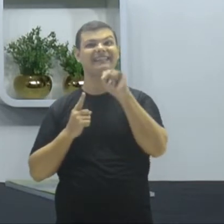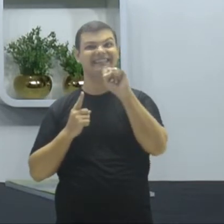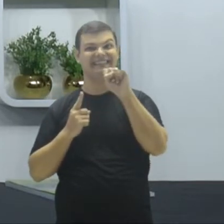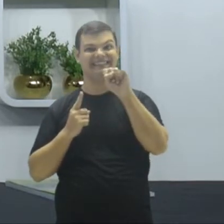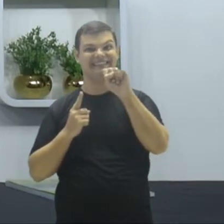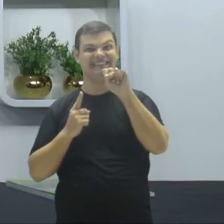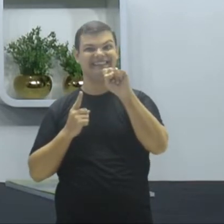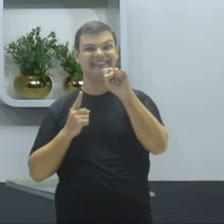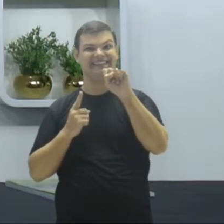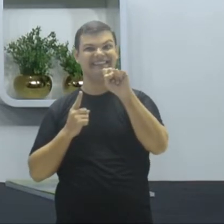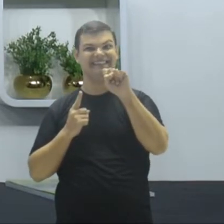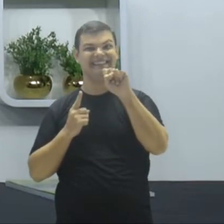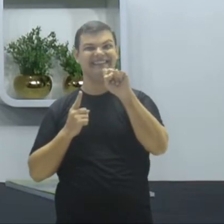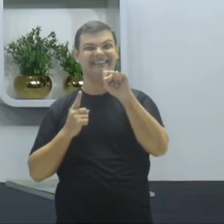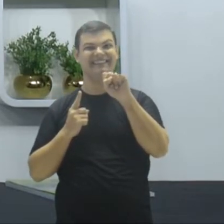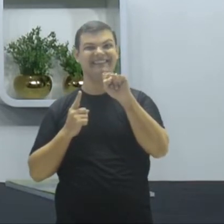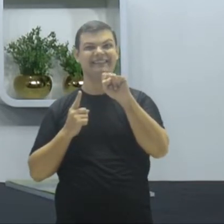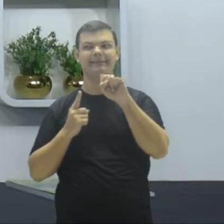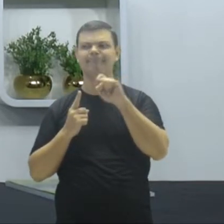S.